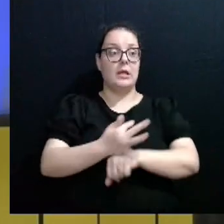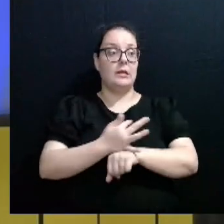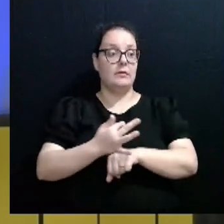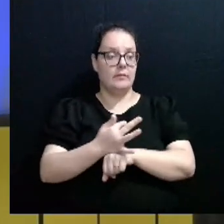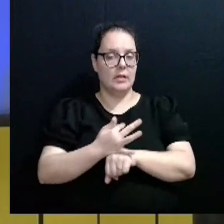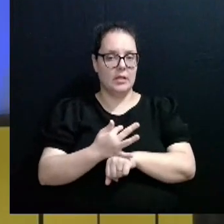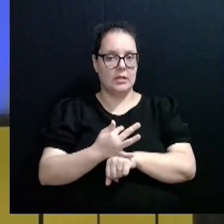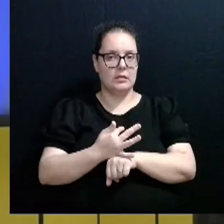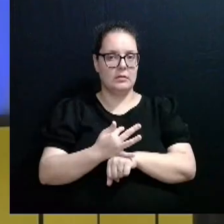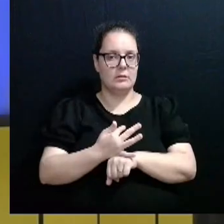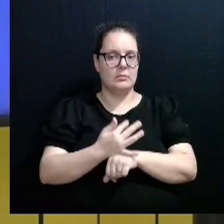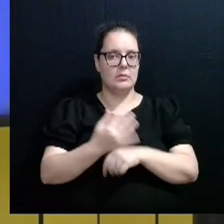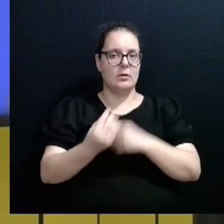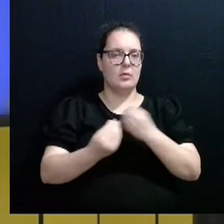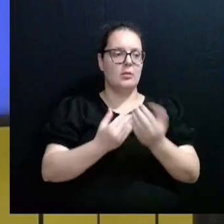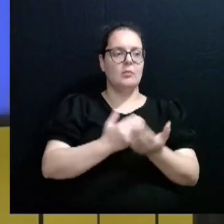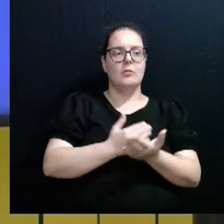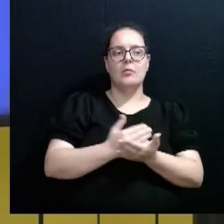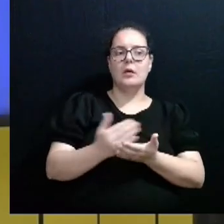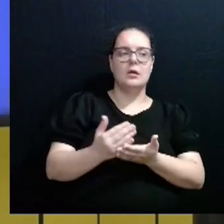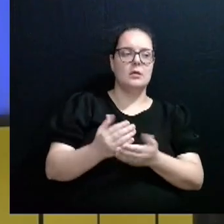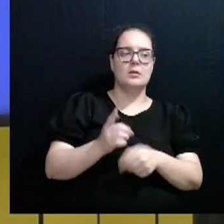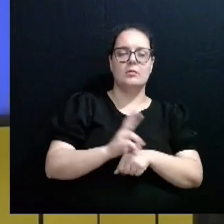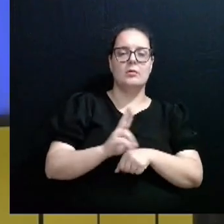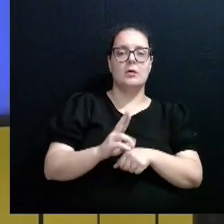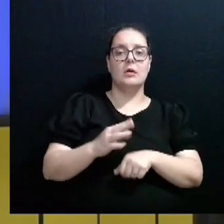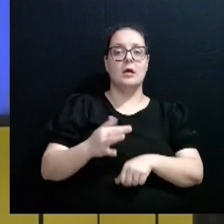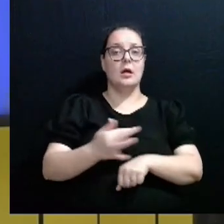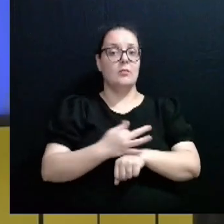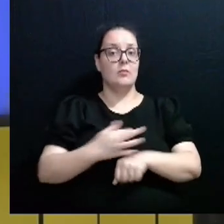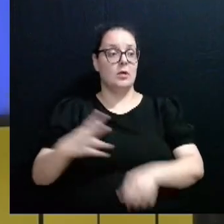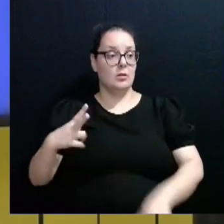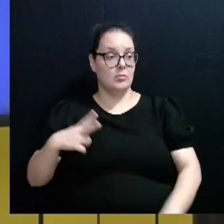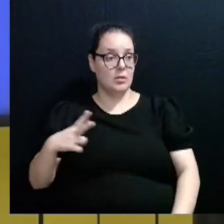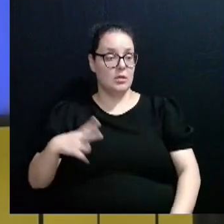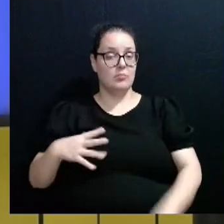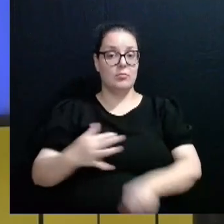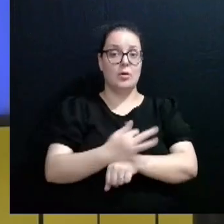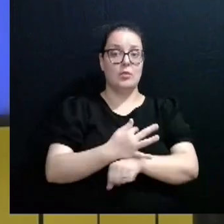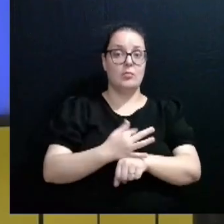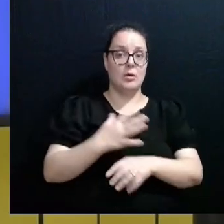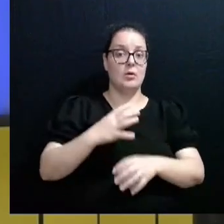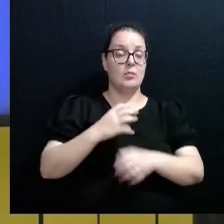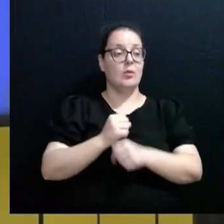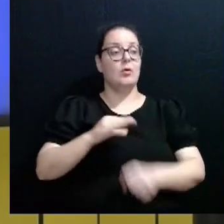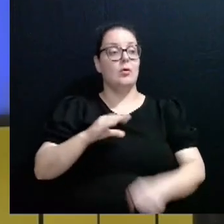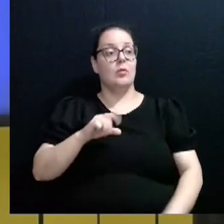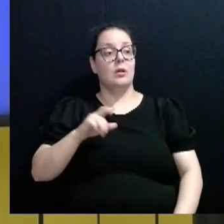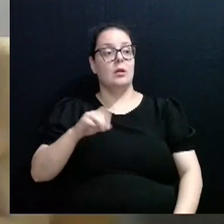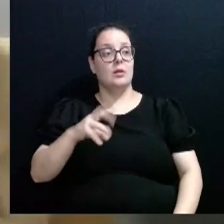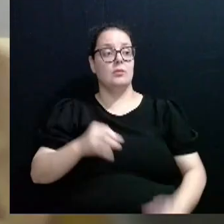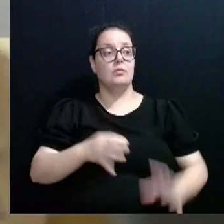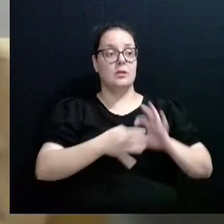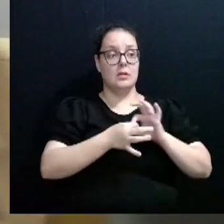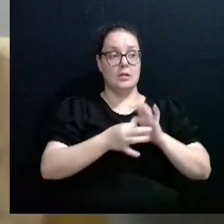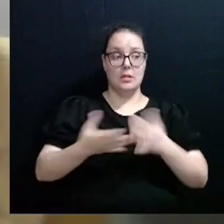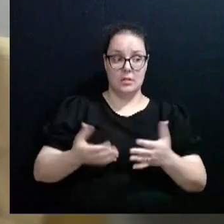entram, doutora, as férias individuais e as férias coletivas nesse contexto?